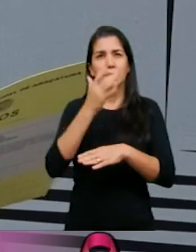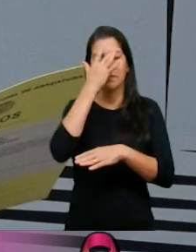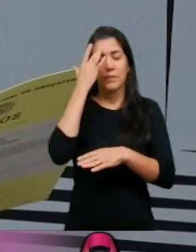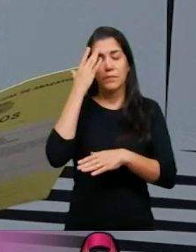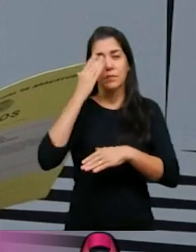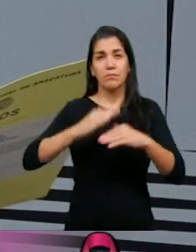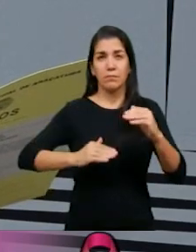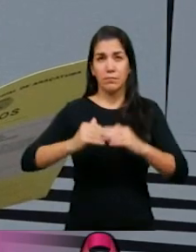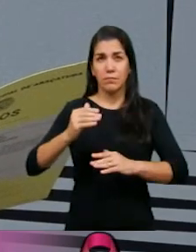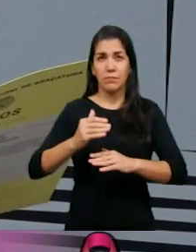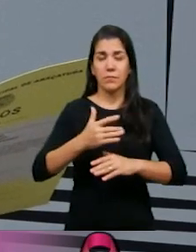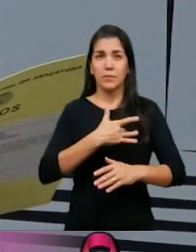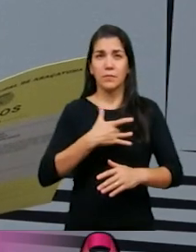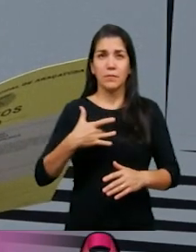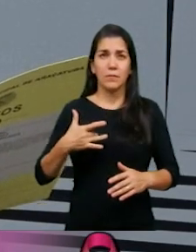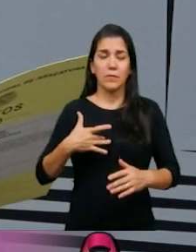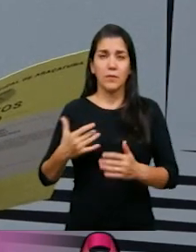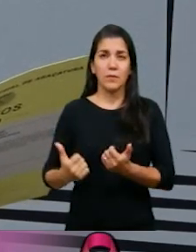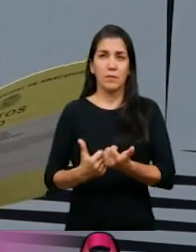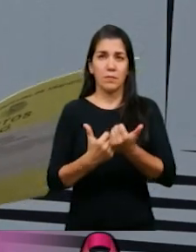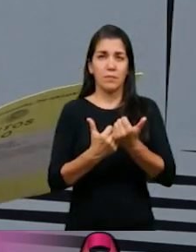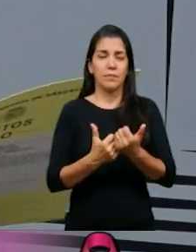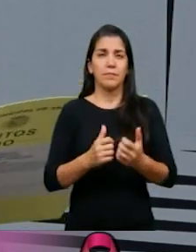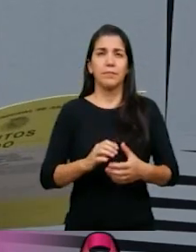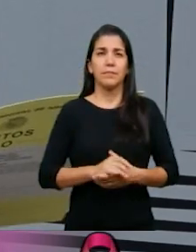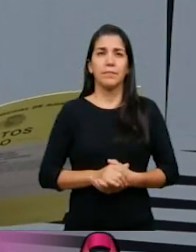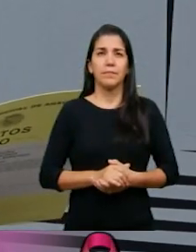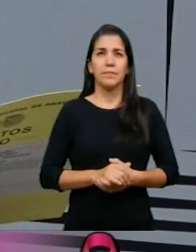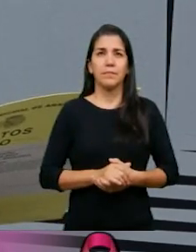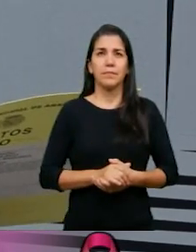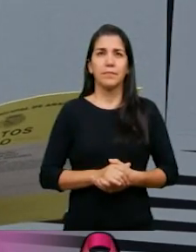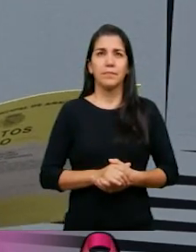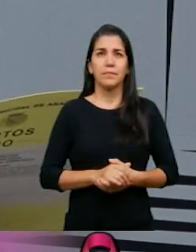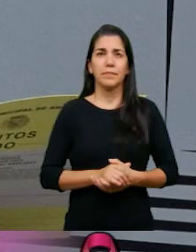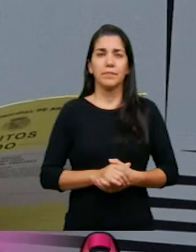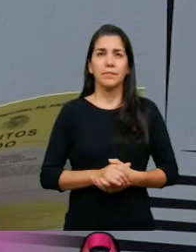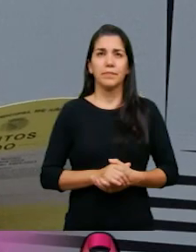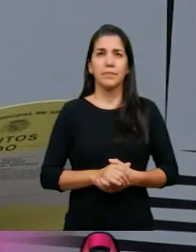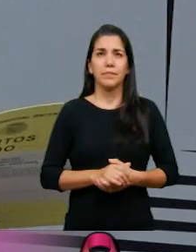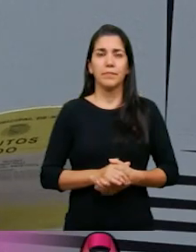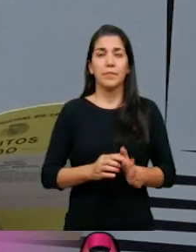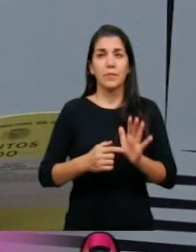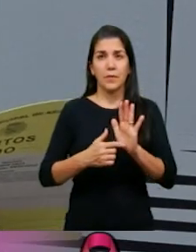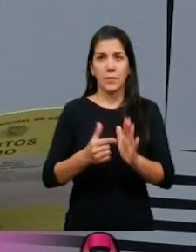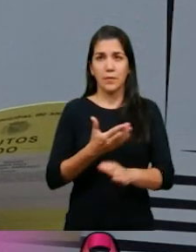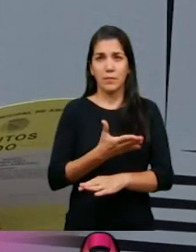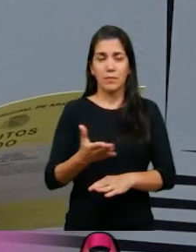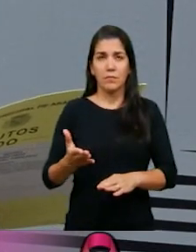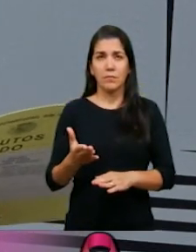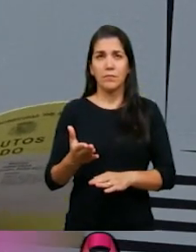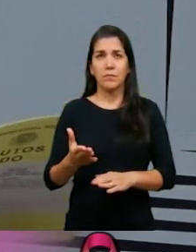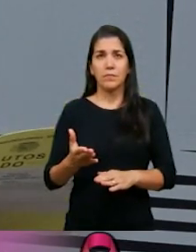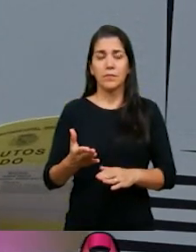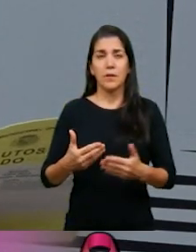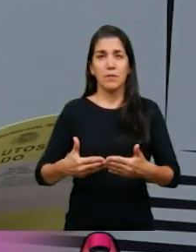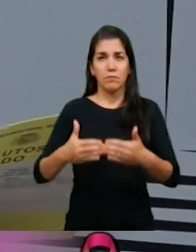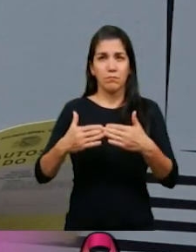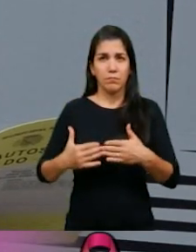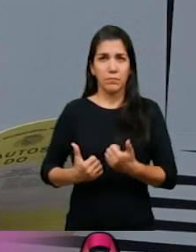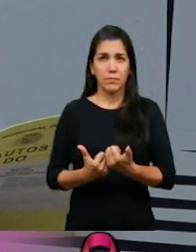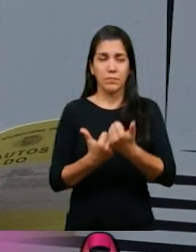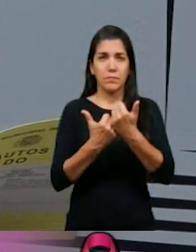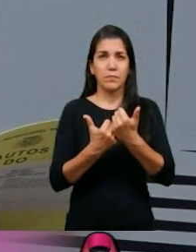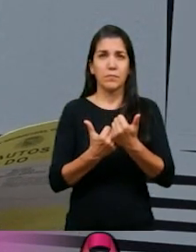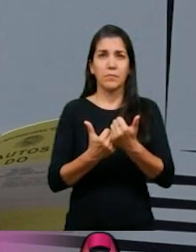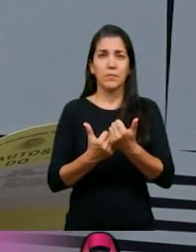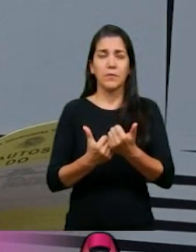relacionadas ao tratamento e apoio a essa população. Submetemos à apreciação do plenário a presente moção de apoio à